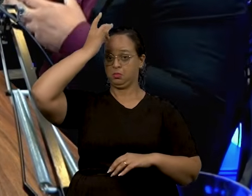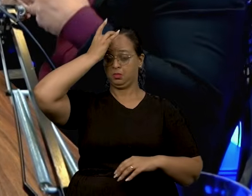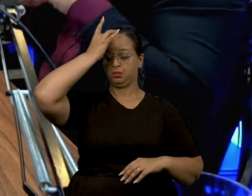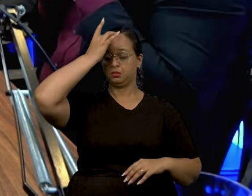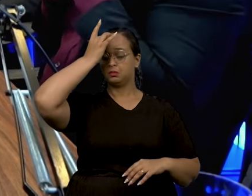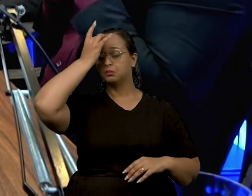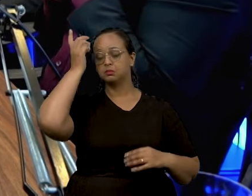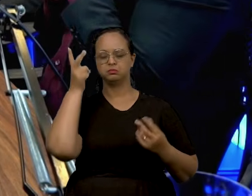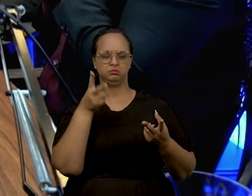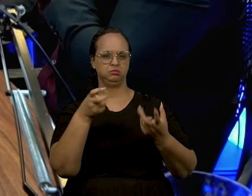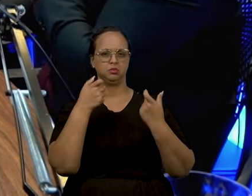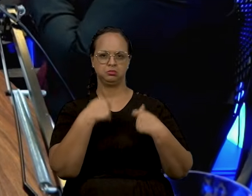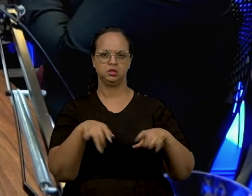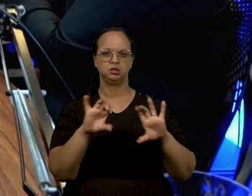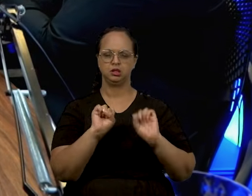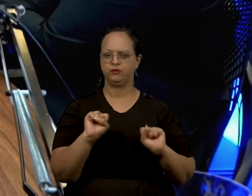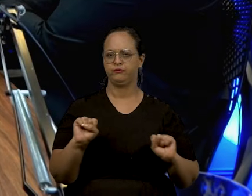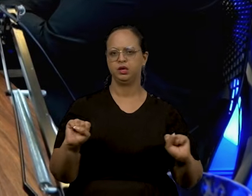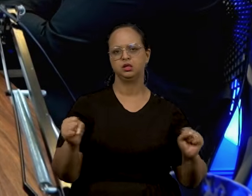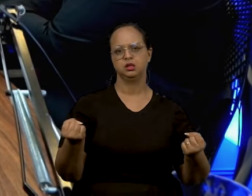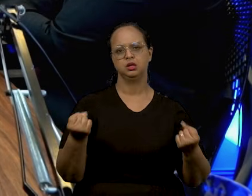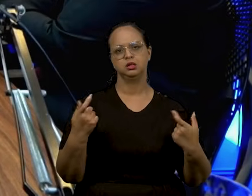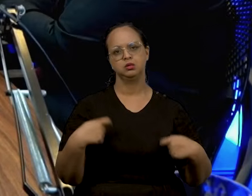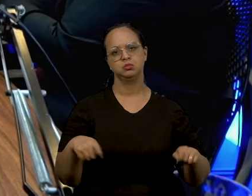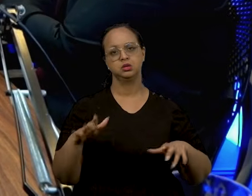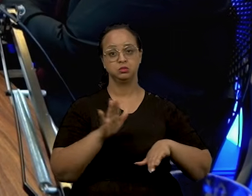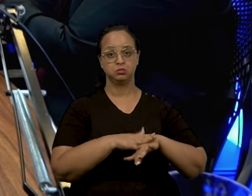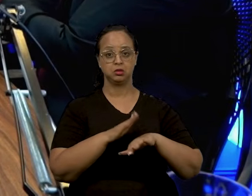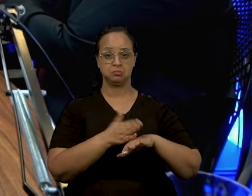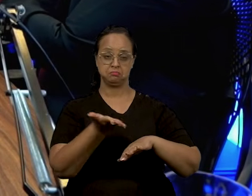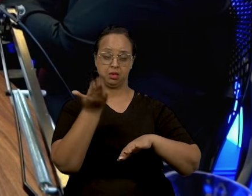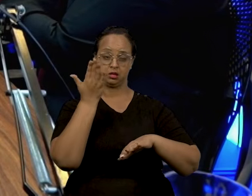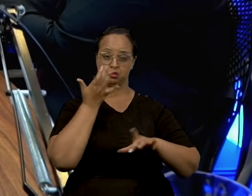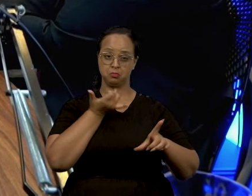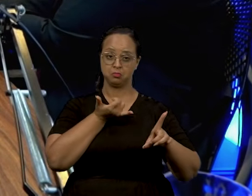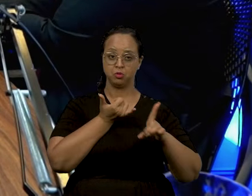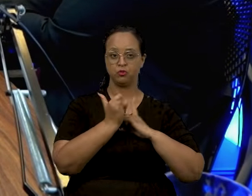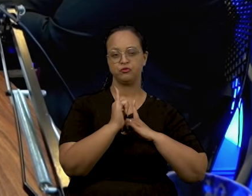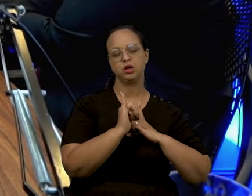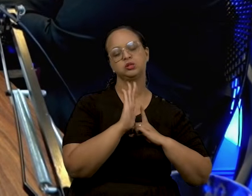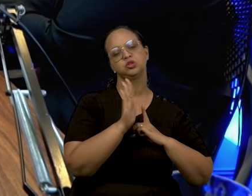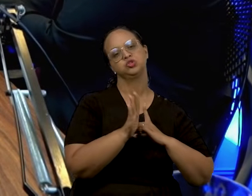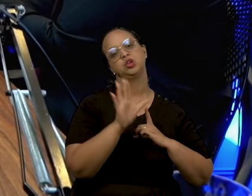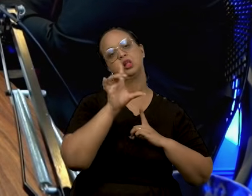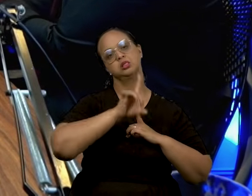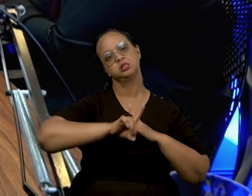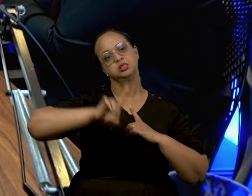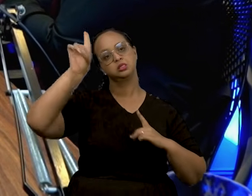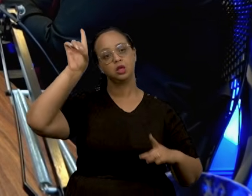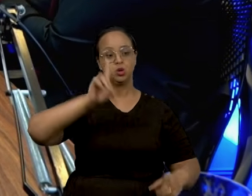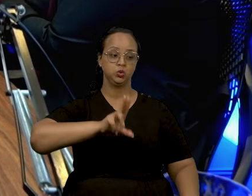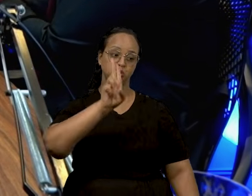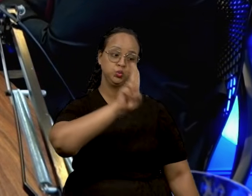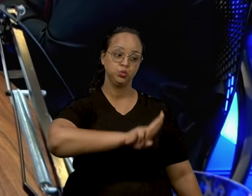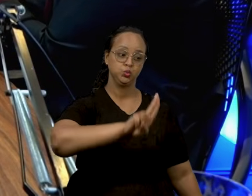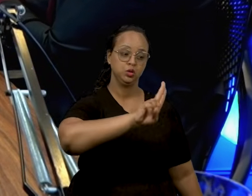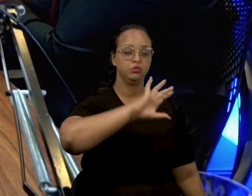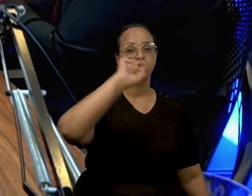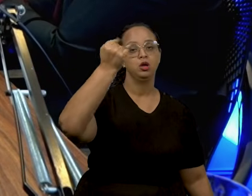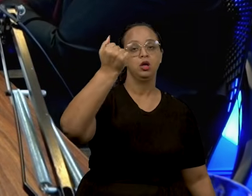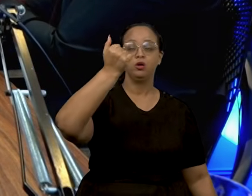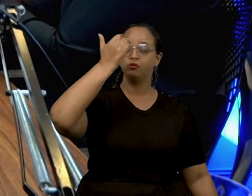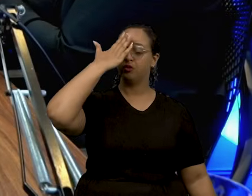os profetas eles já eram usados pelo Senhor, o Senhor já revelava tudo que acontecia, e tudo que acontecia já